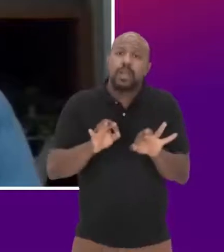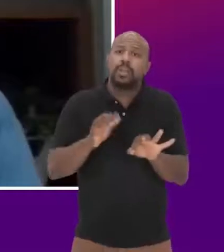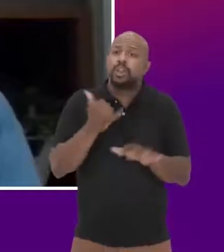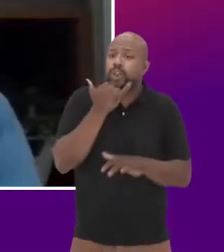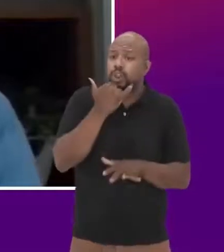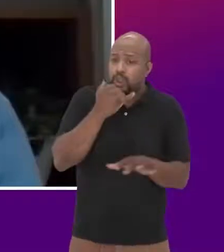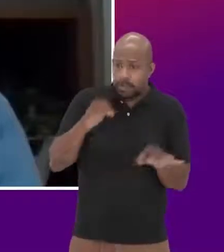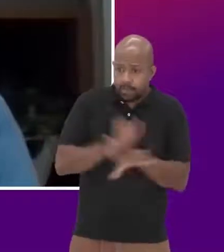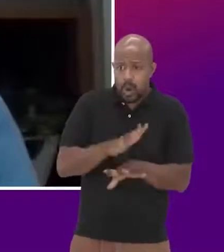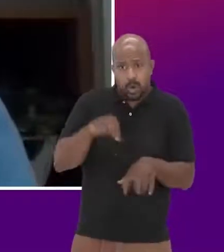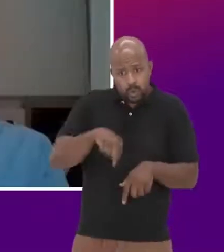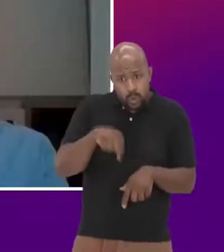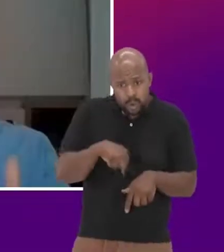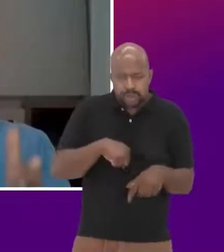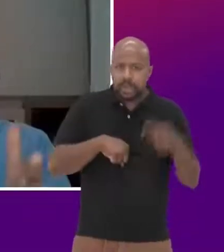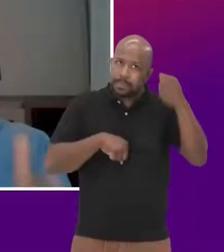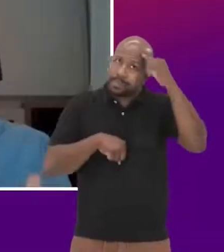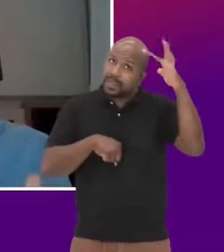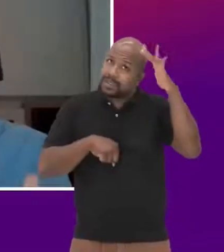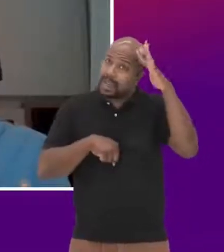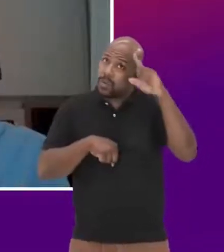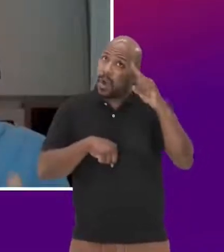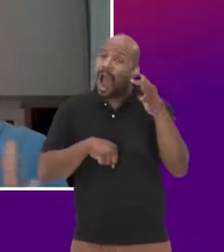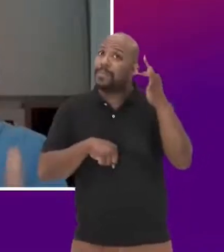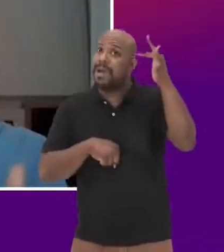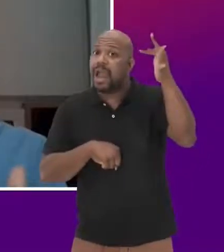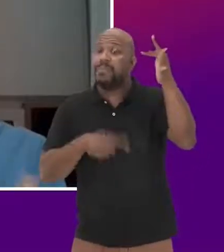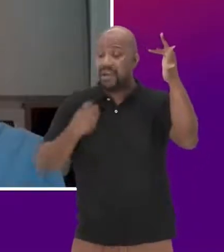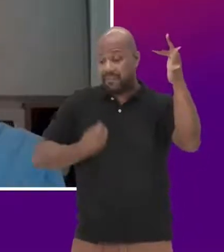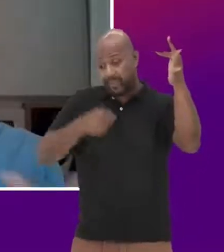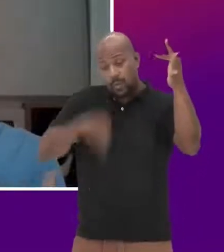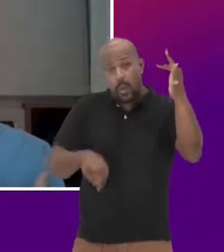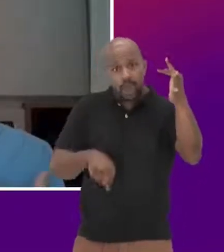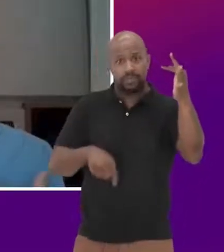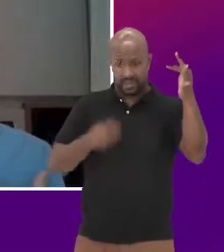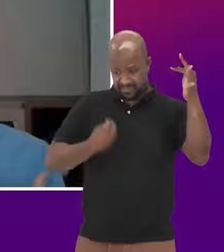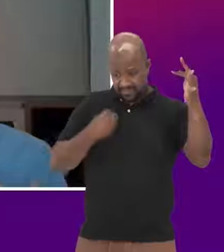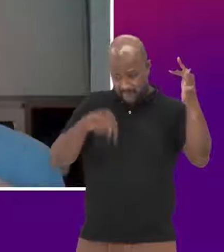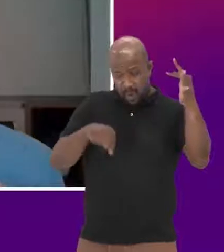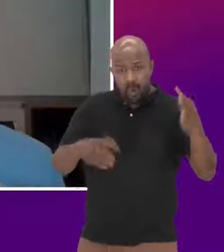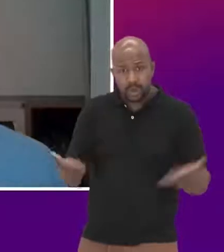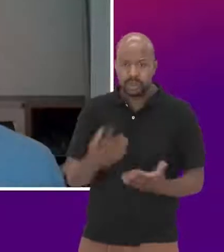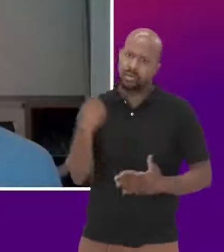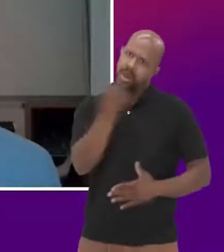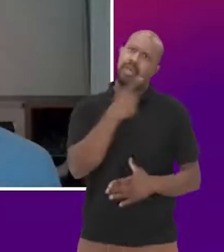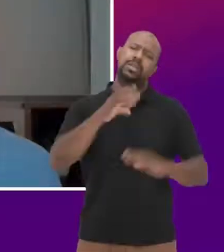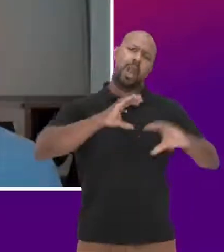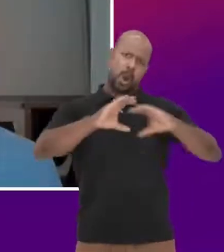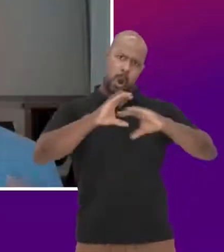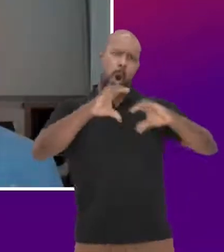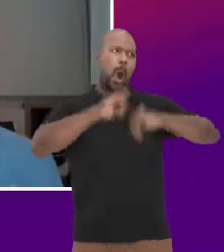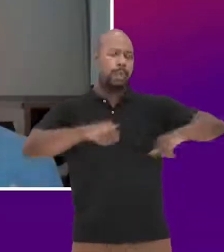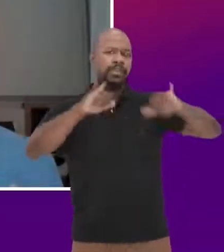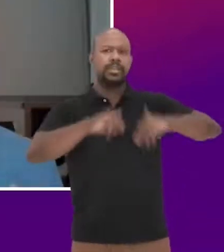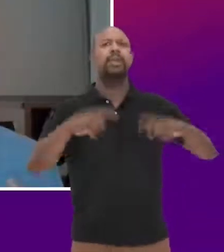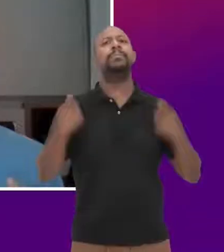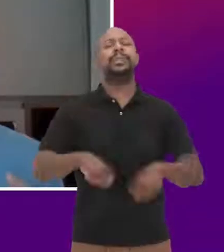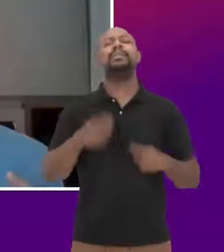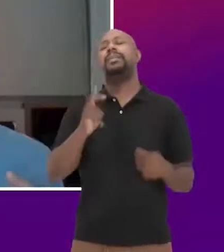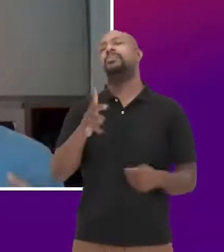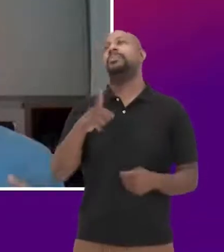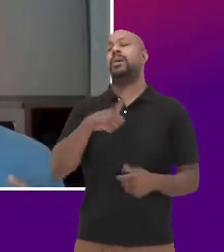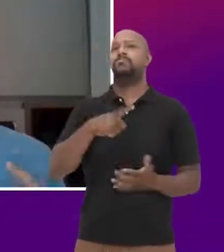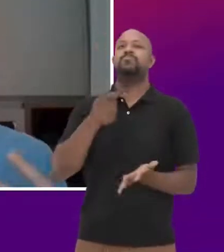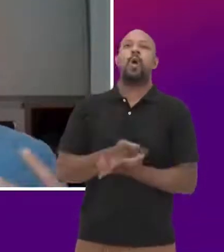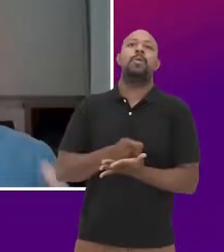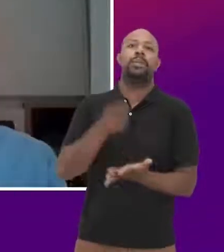hoje, visualizando o amanhã, mas vivendo hoje. E para viver o hoje, nós de comunicação temos a